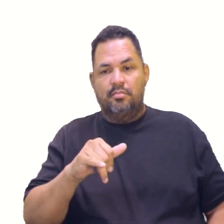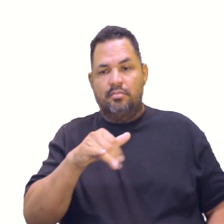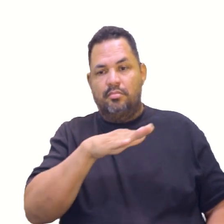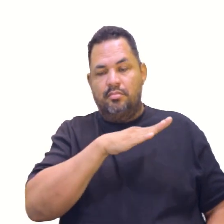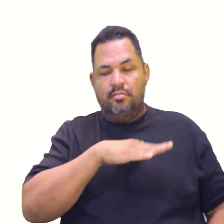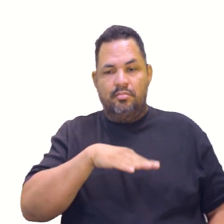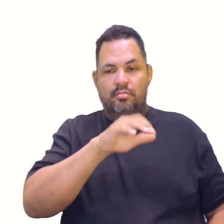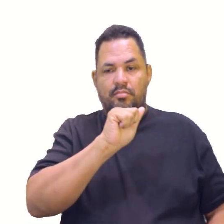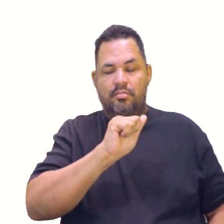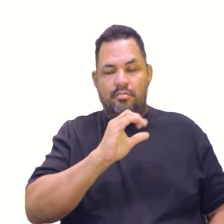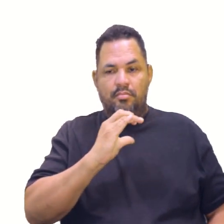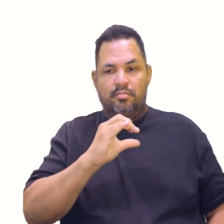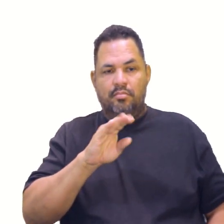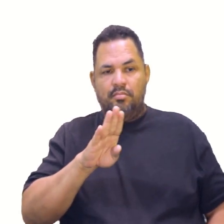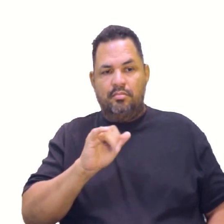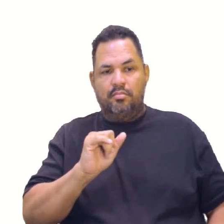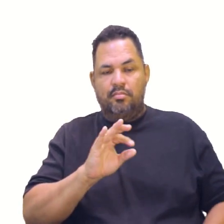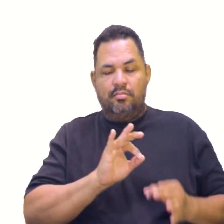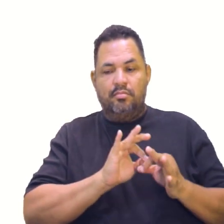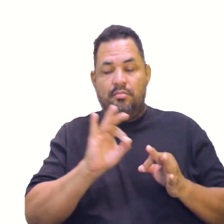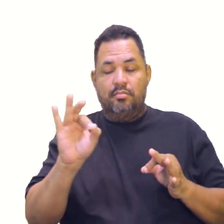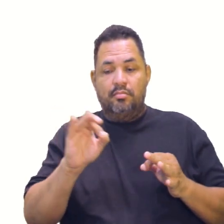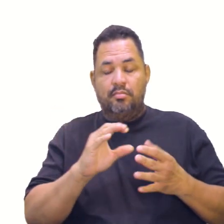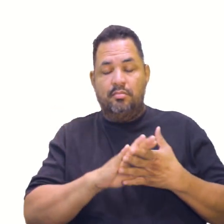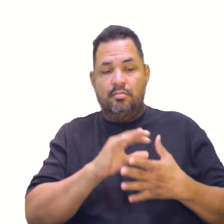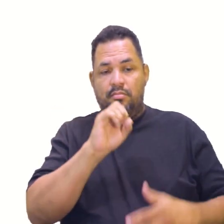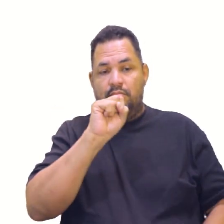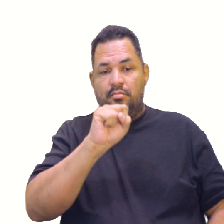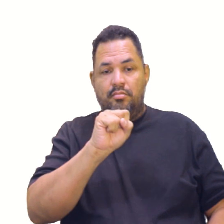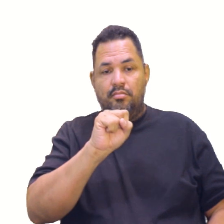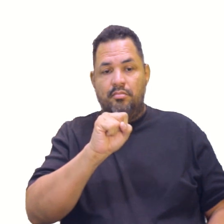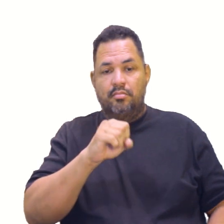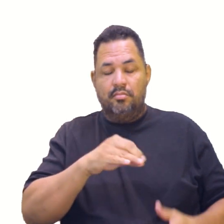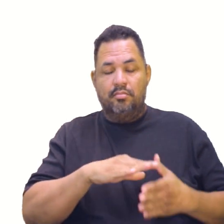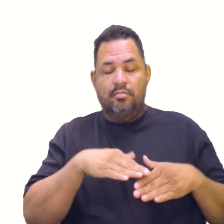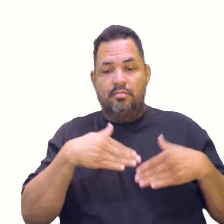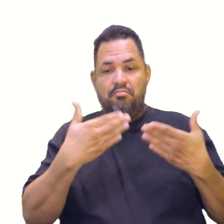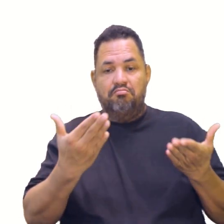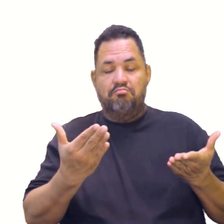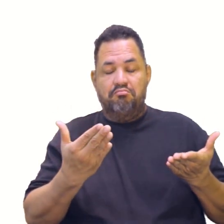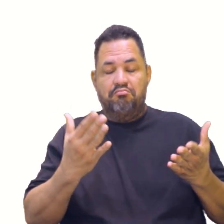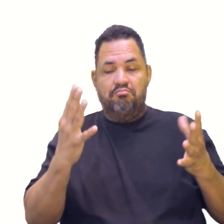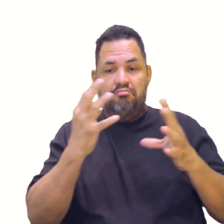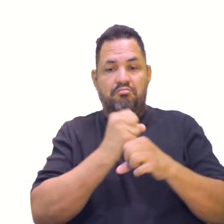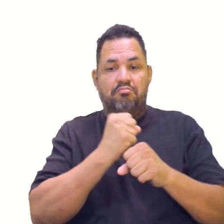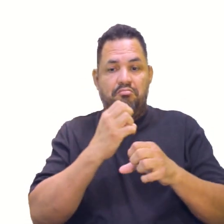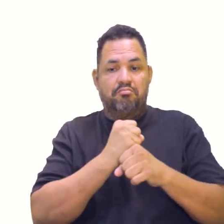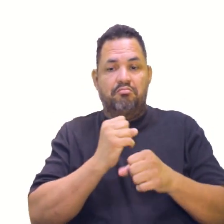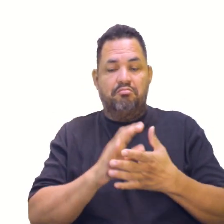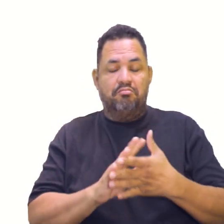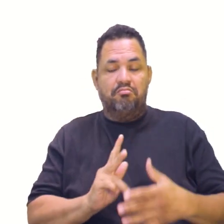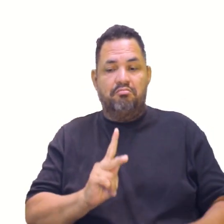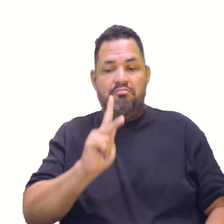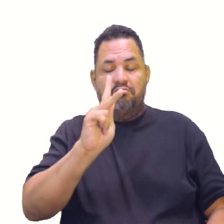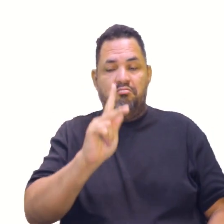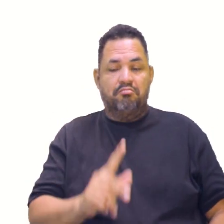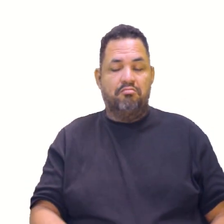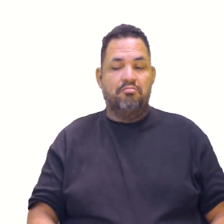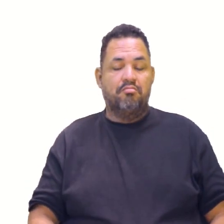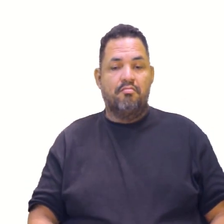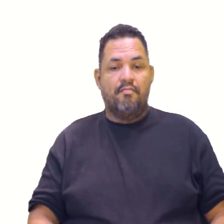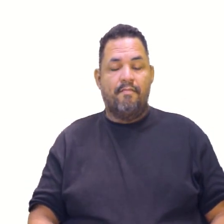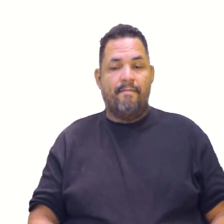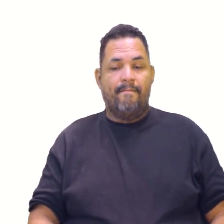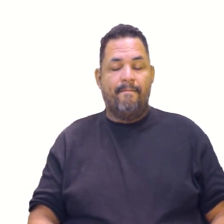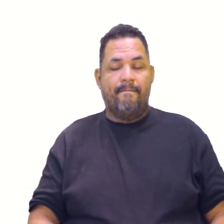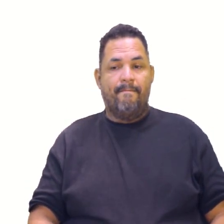região triangular ABC mede 8 unidades. Nessas condições, calcule o valor de K.